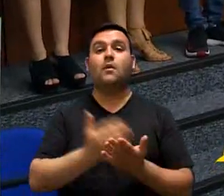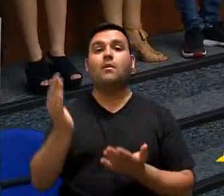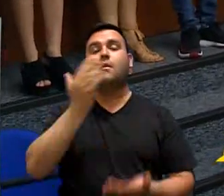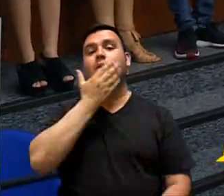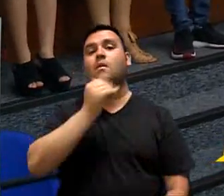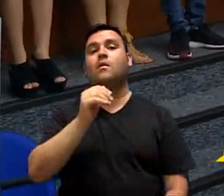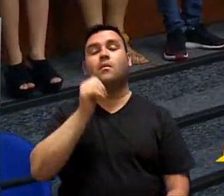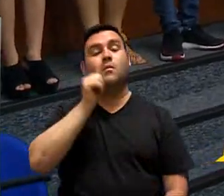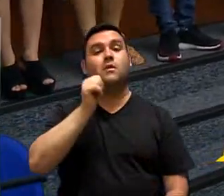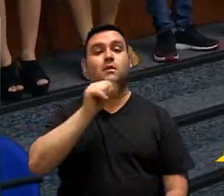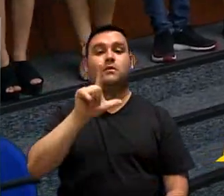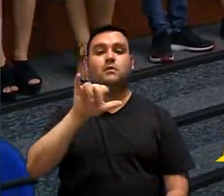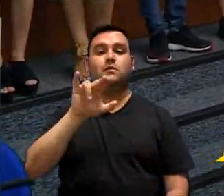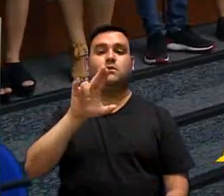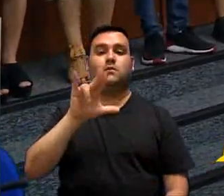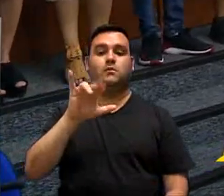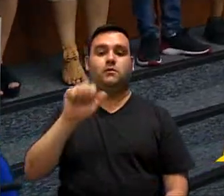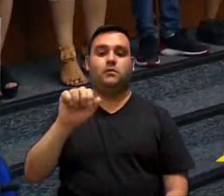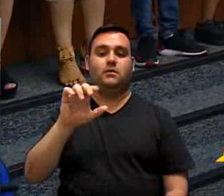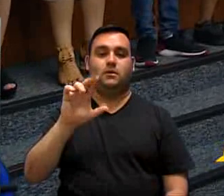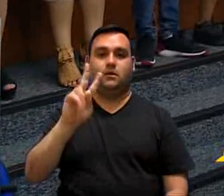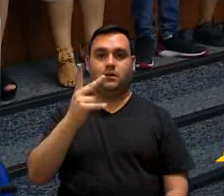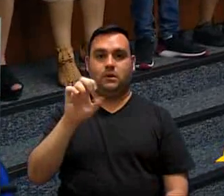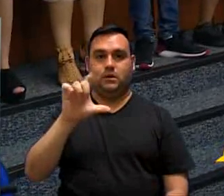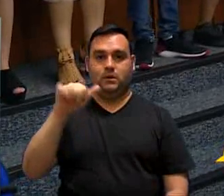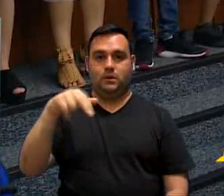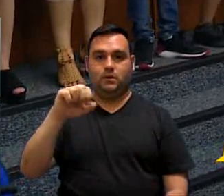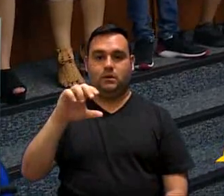com Lúcia Helena Chiosi Martins.